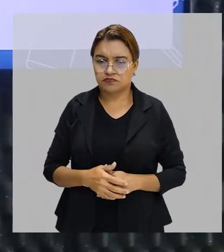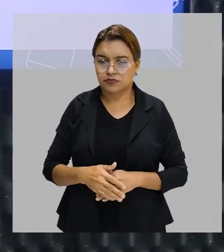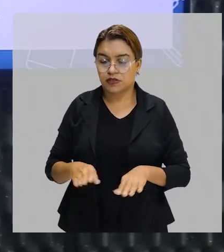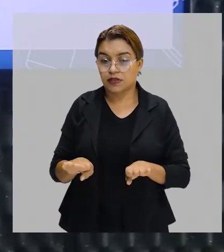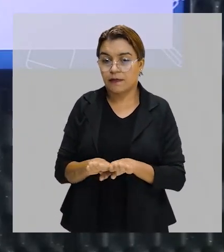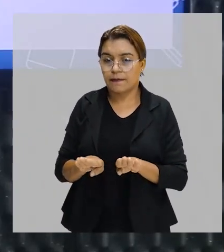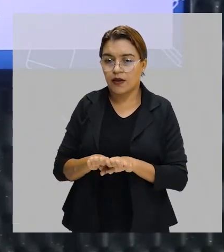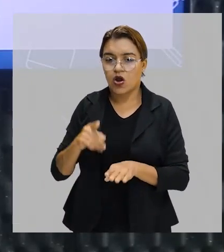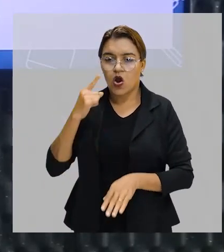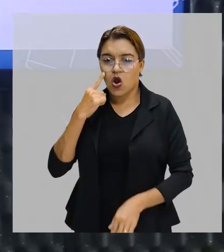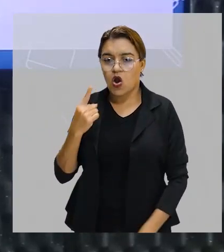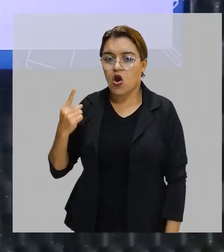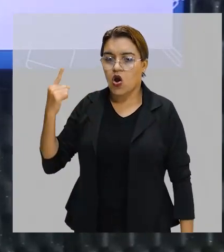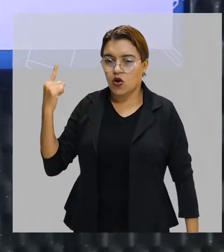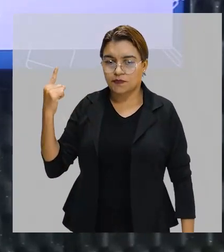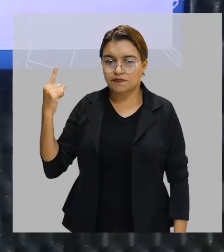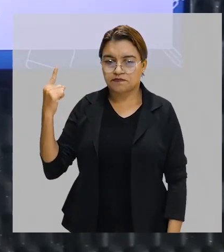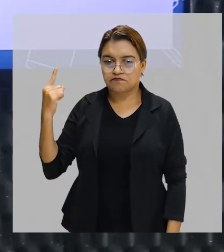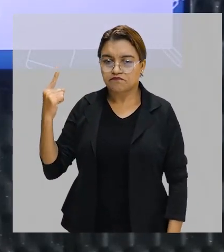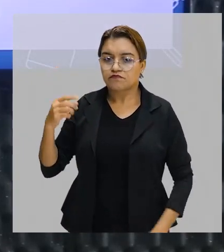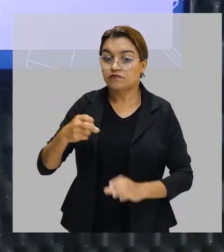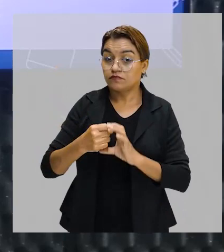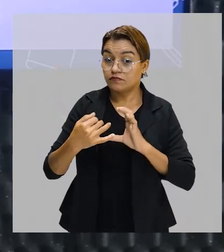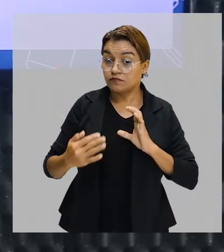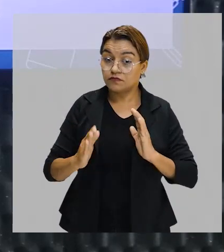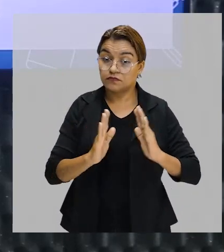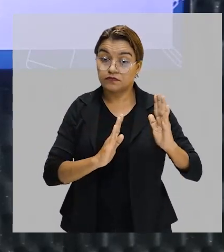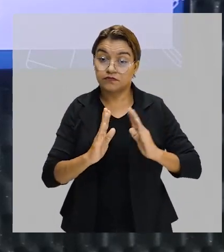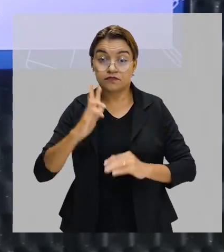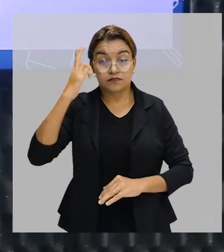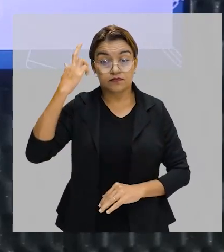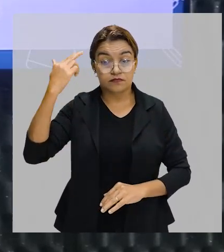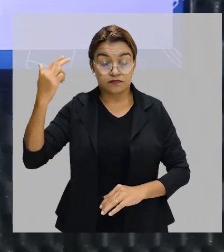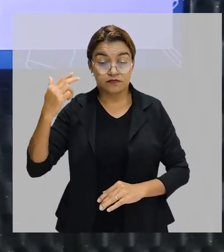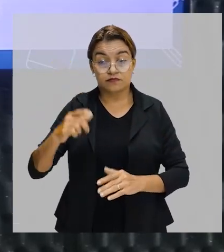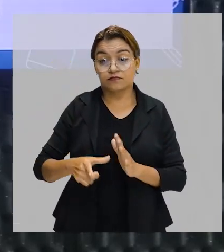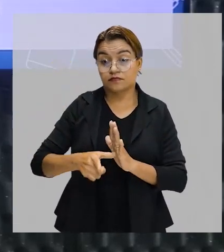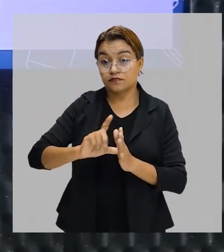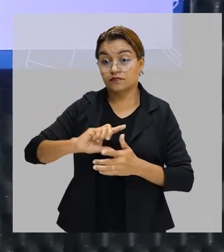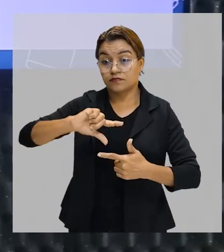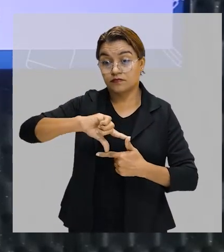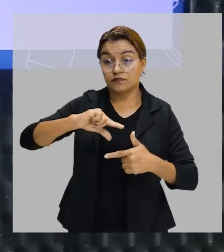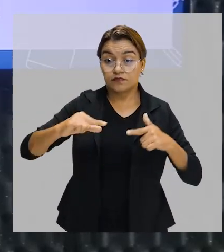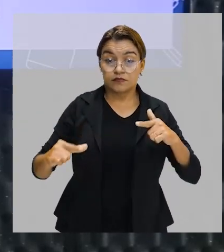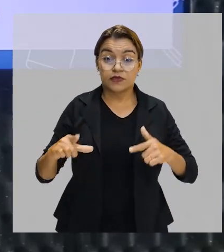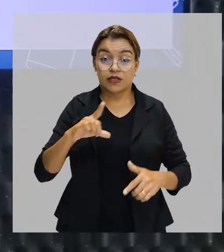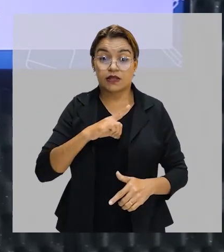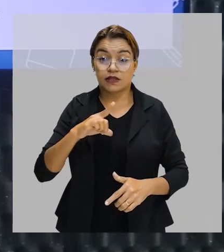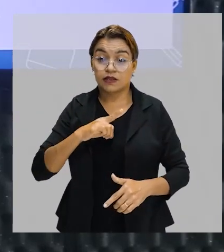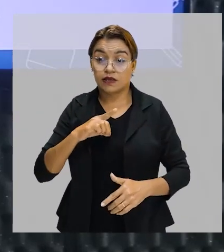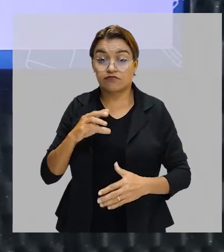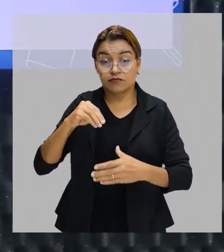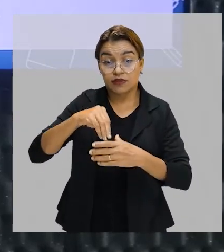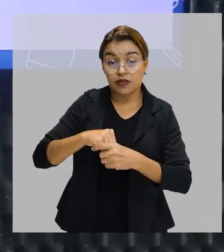época. Opa! Caracteriza um período histórico-cultural do pré-modernismo em que se insere Lima